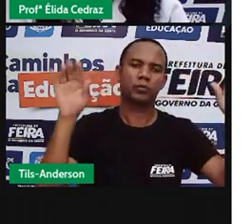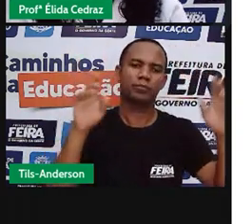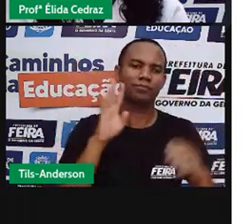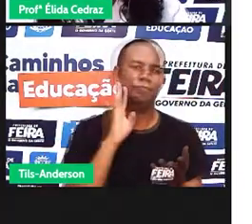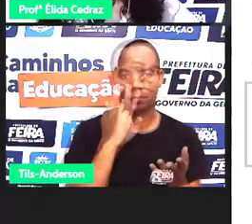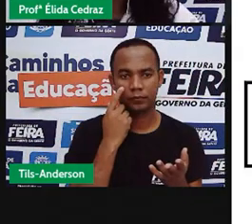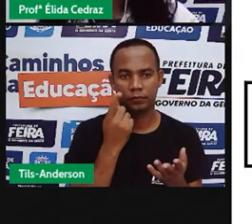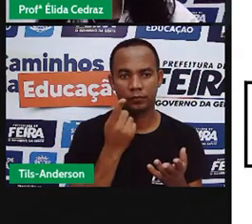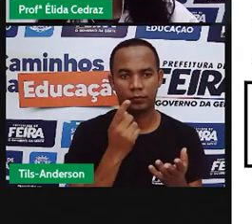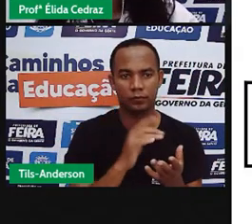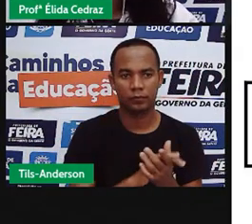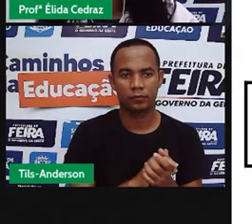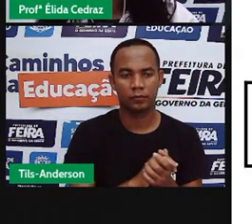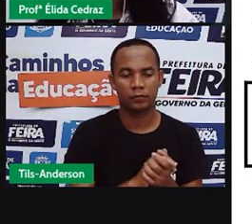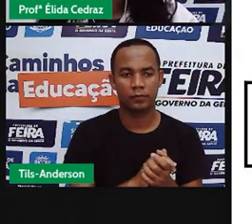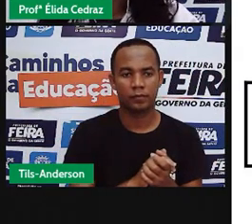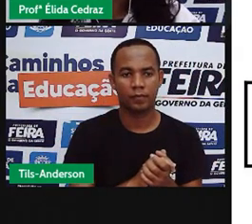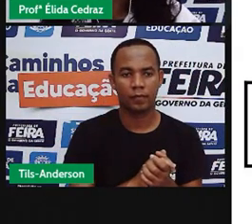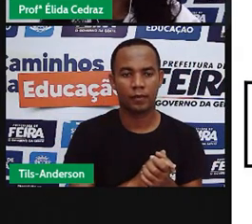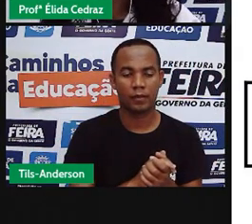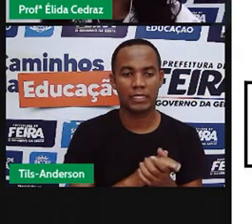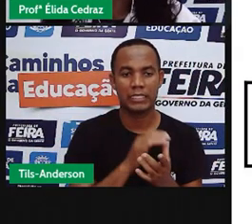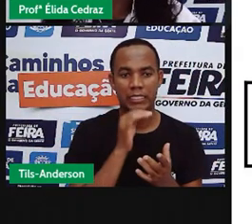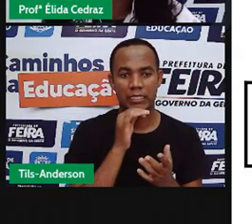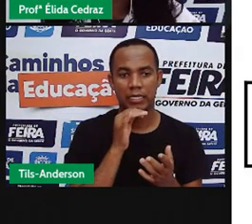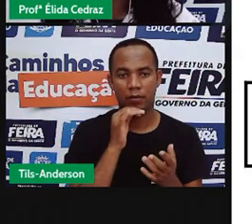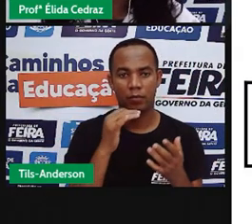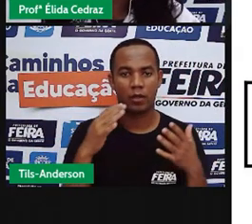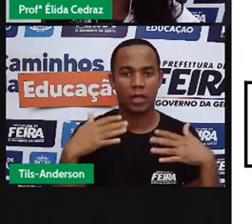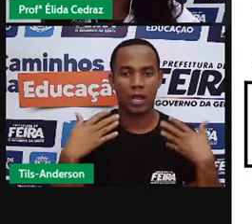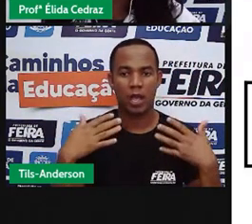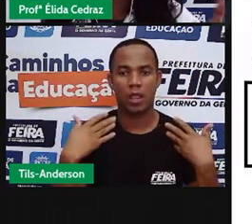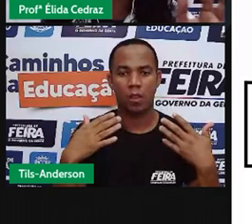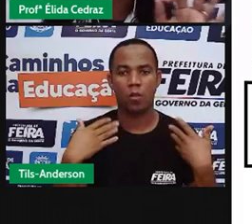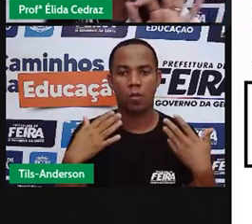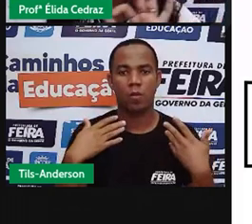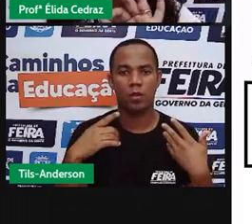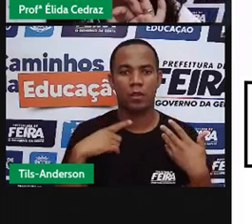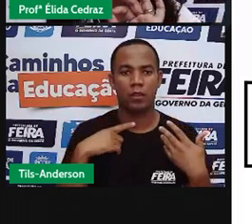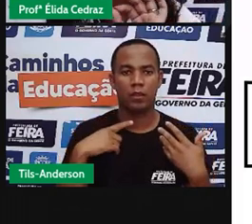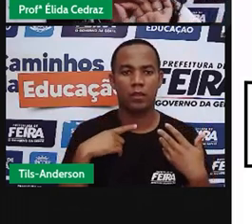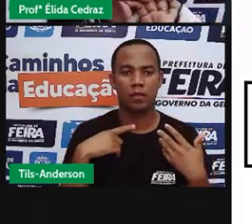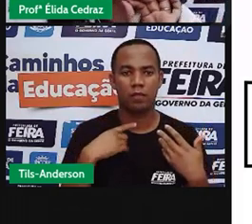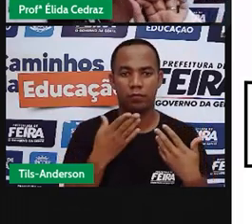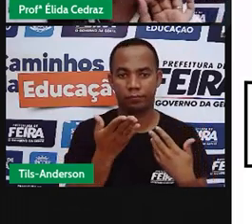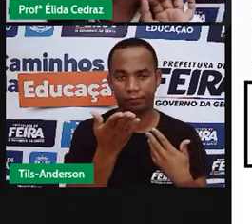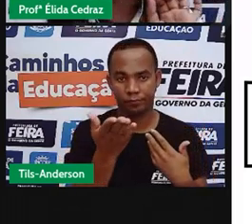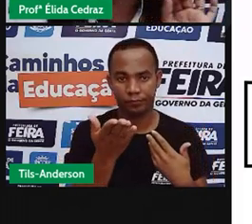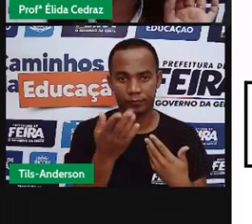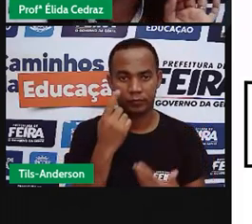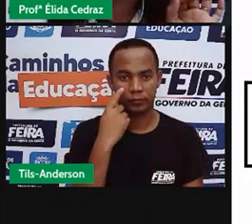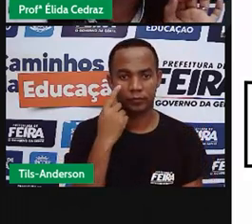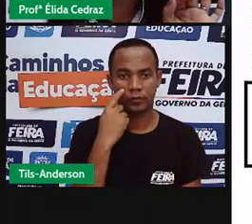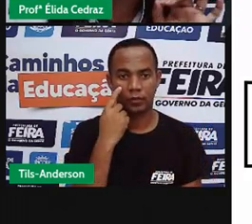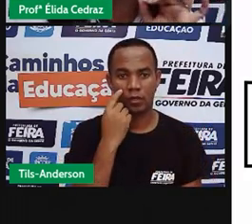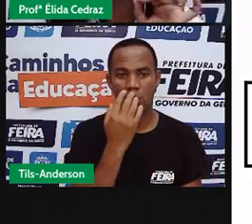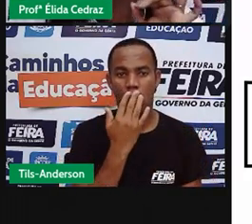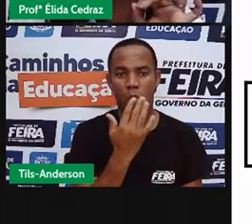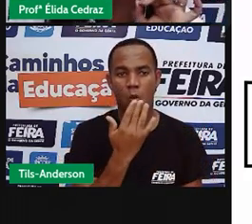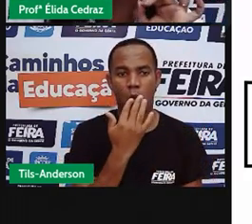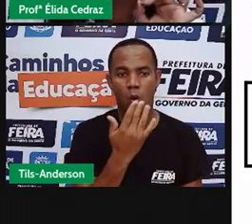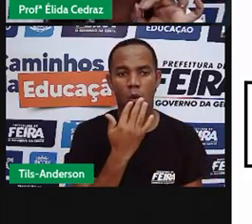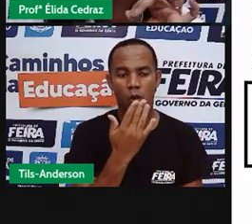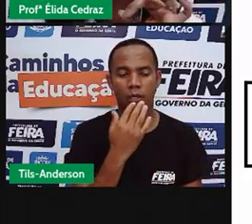Legal, né? Depois daquele calorzão, já sabe que surgiu o arco-íris. Então, vamos pintar